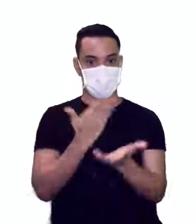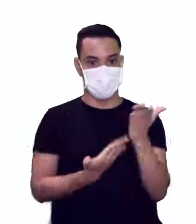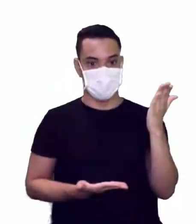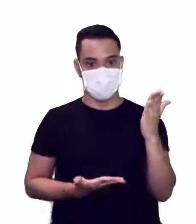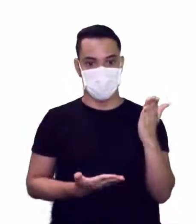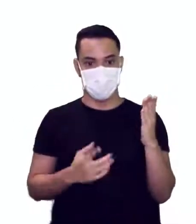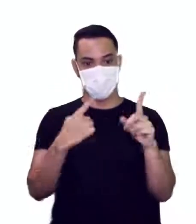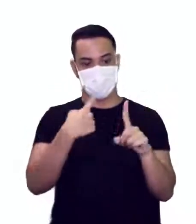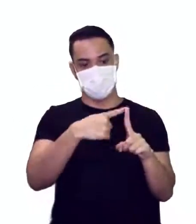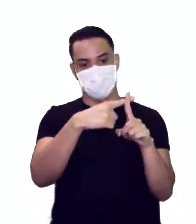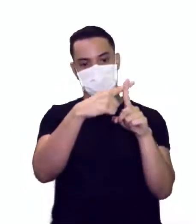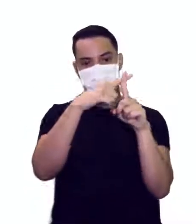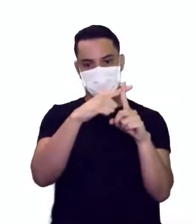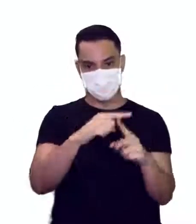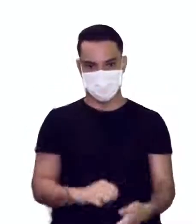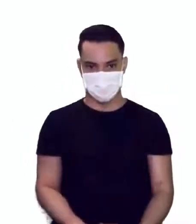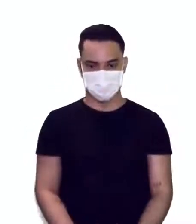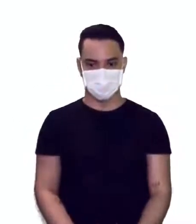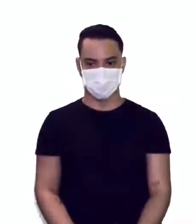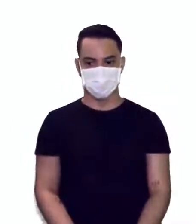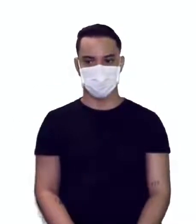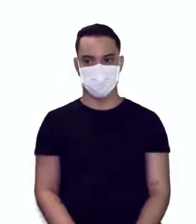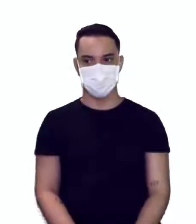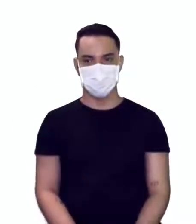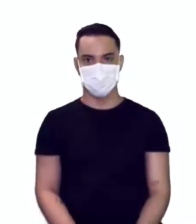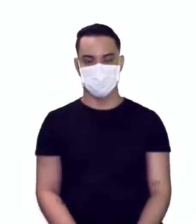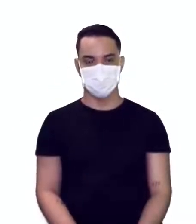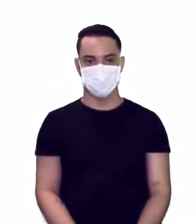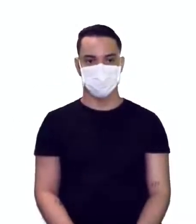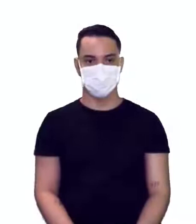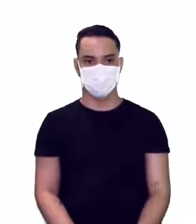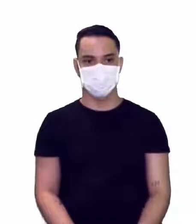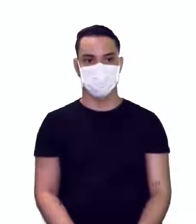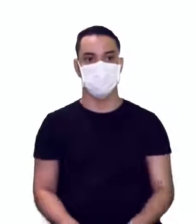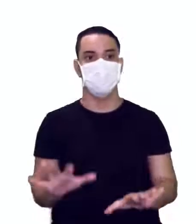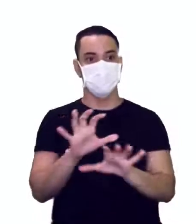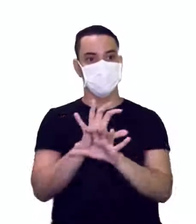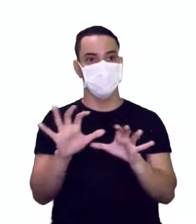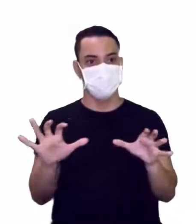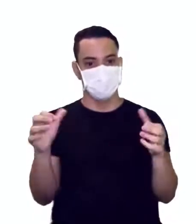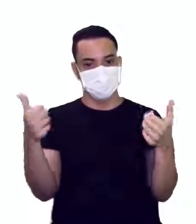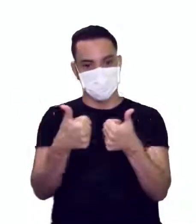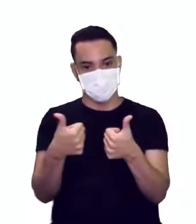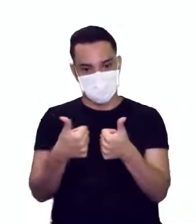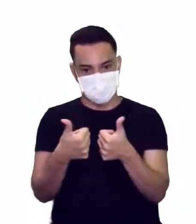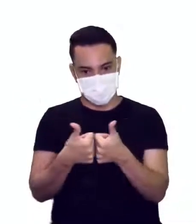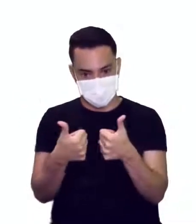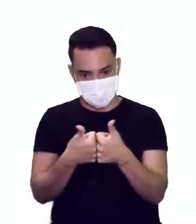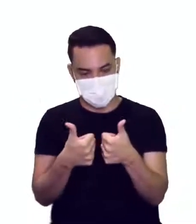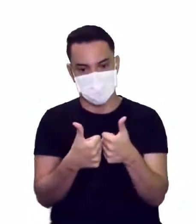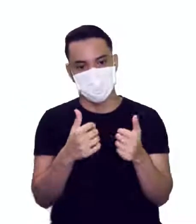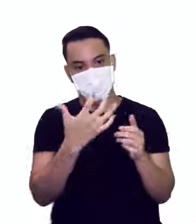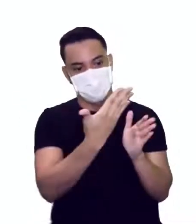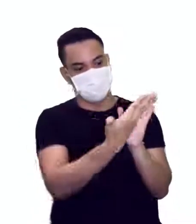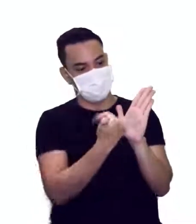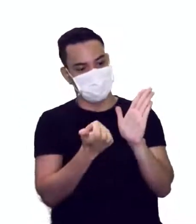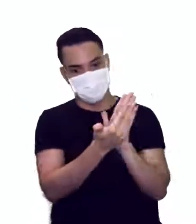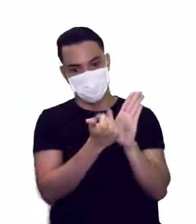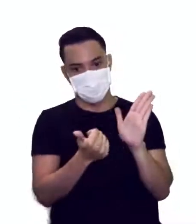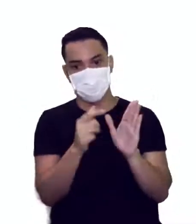ok? O que vai acontecer nesse caso, pessoal? Assim, a esfera mais próxima do bastão ficará com excesso de